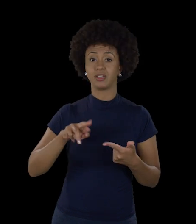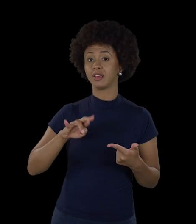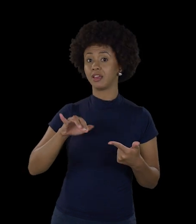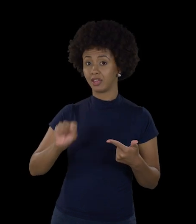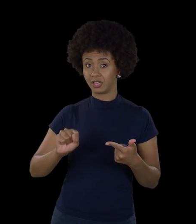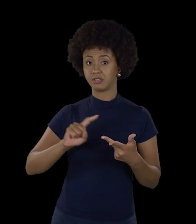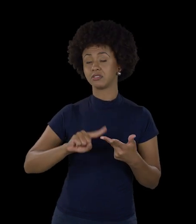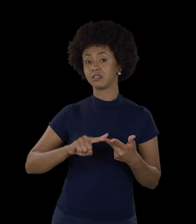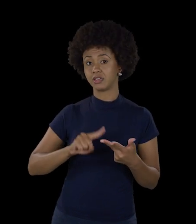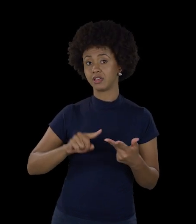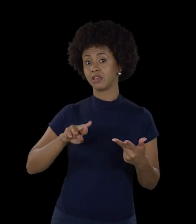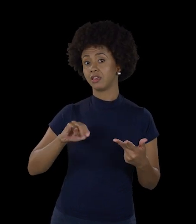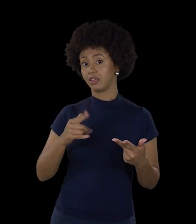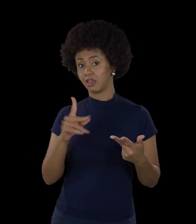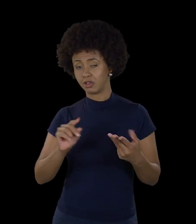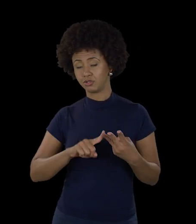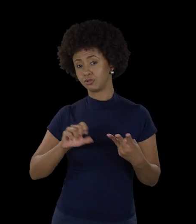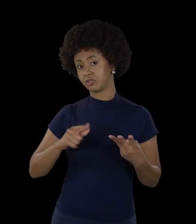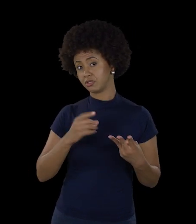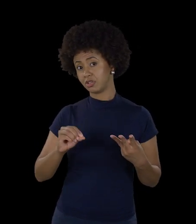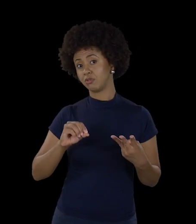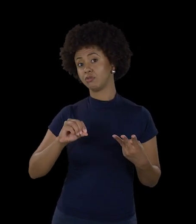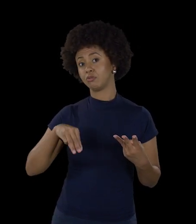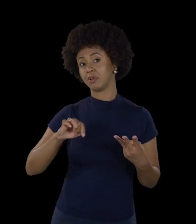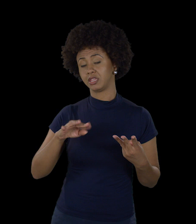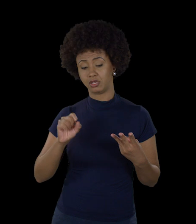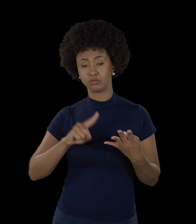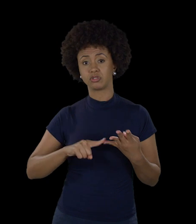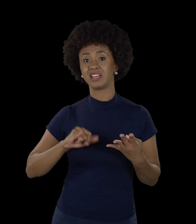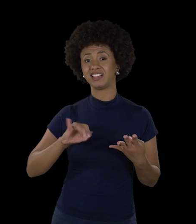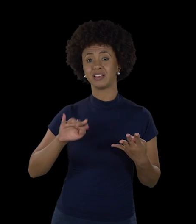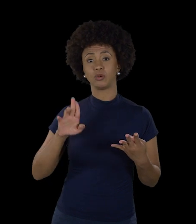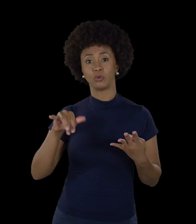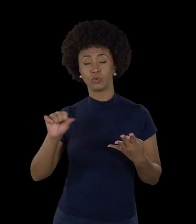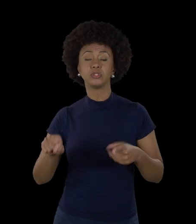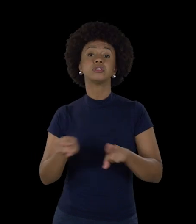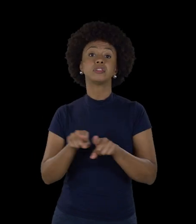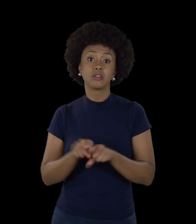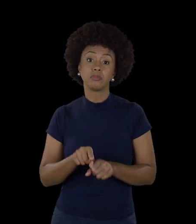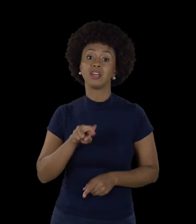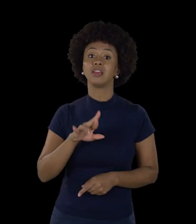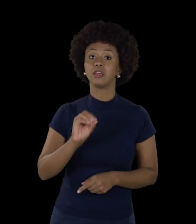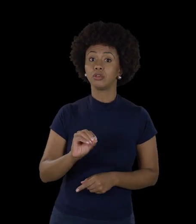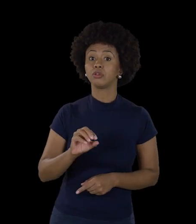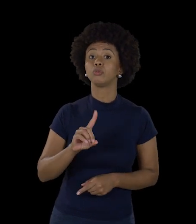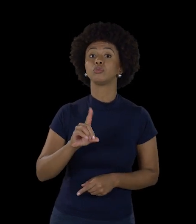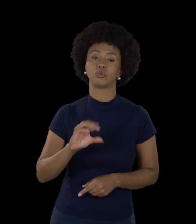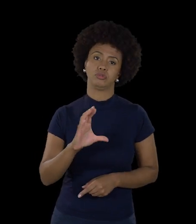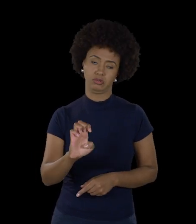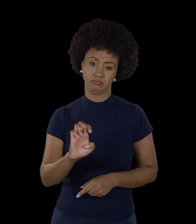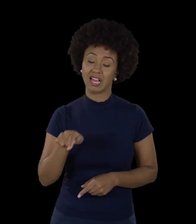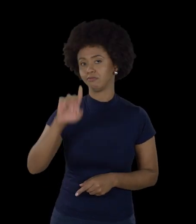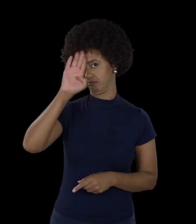Santa Maria da Vitória, Reis Magos, Riacho, São Mateus, Itaúnas e o